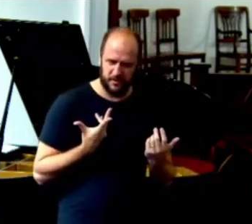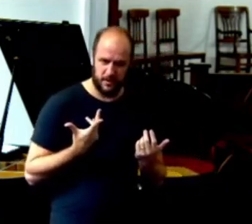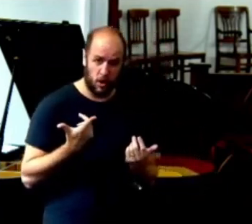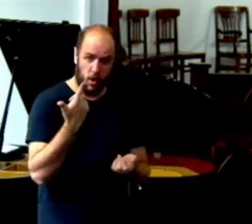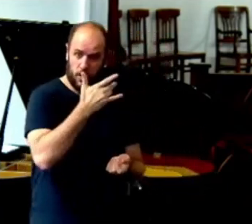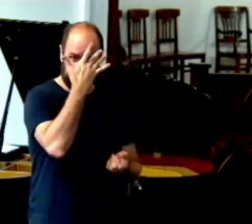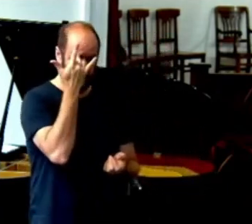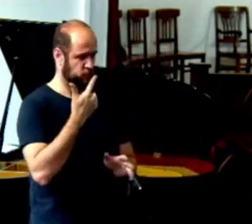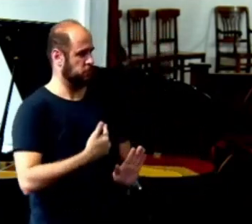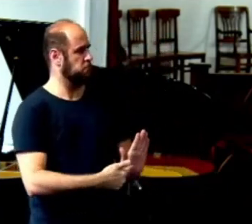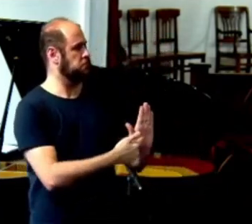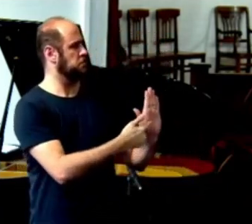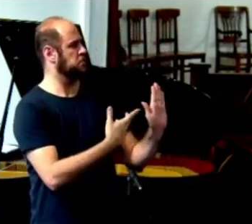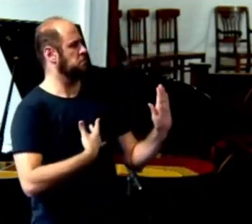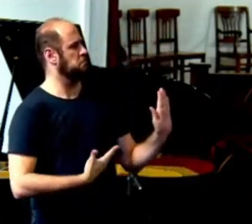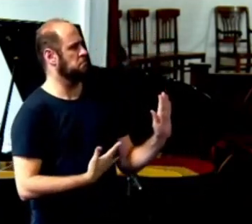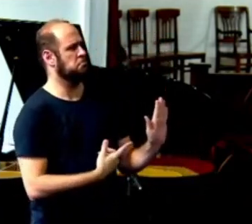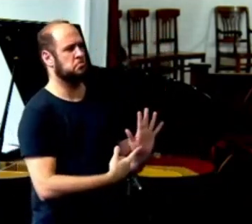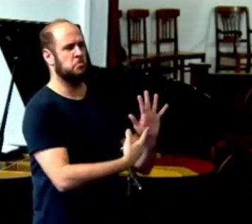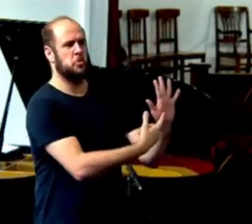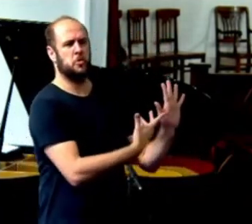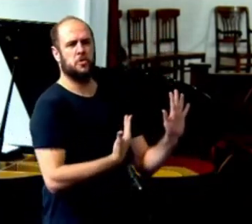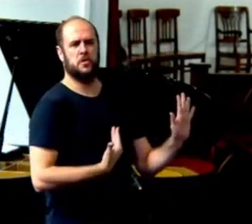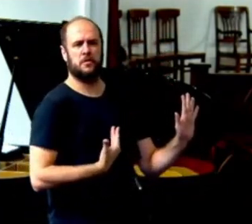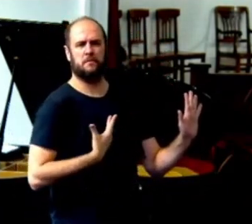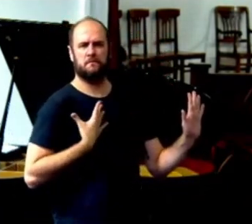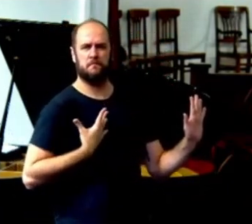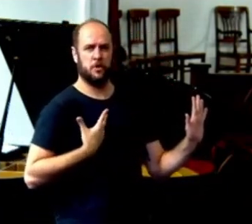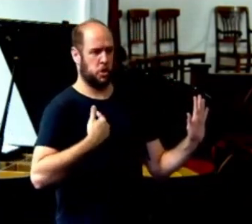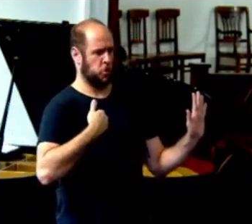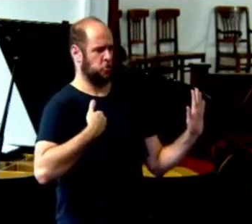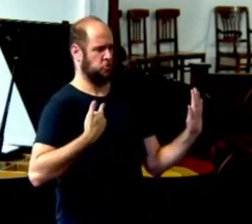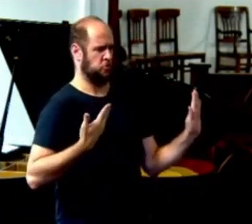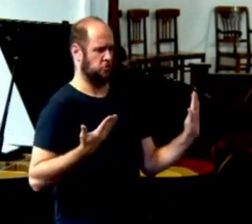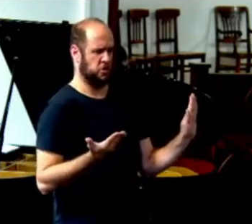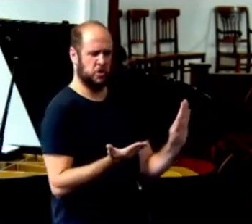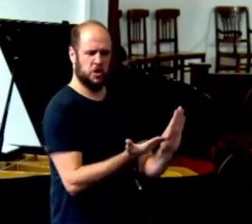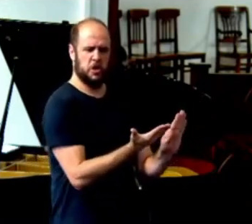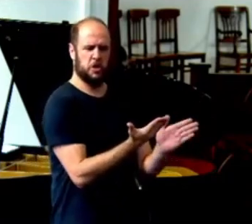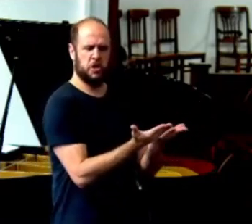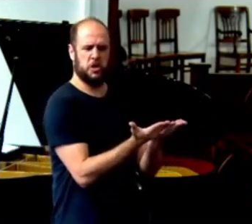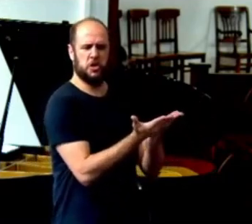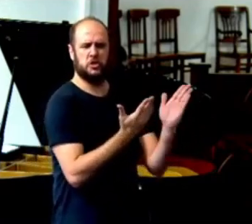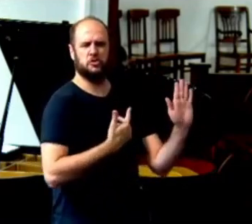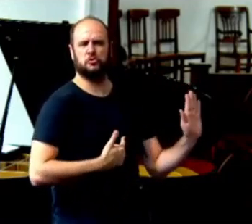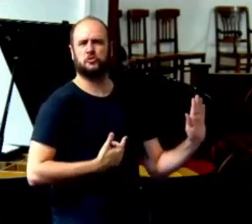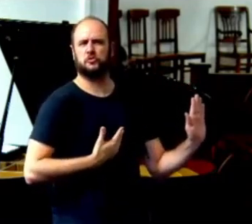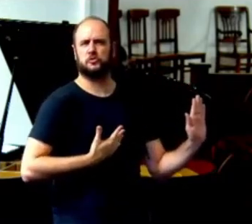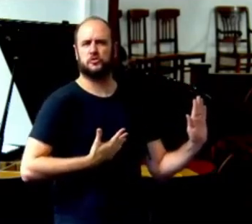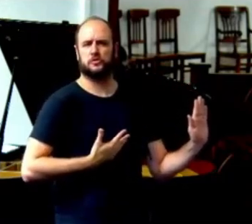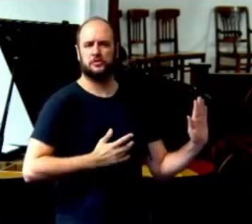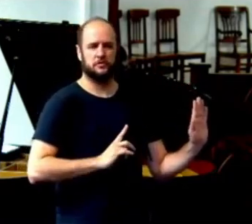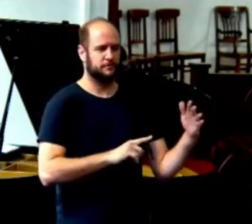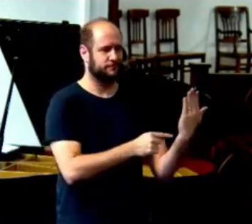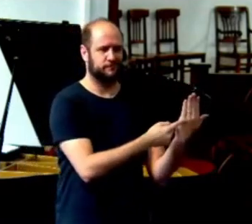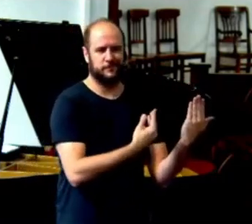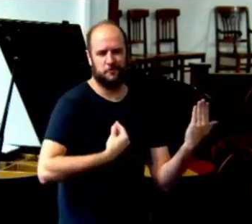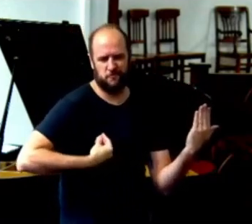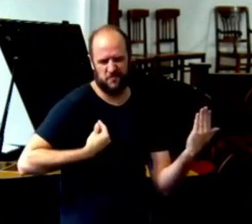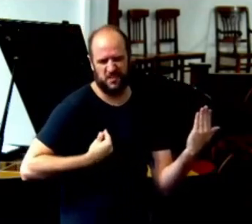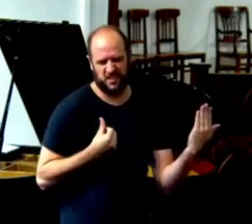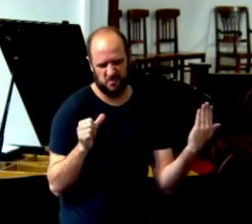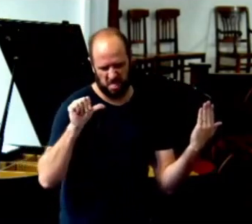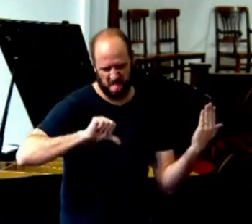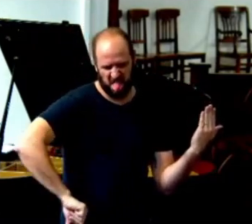dos outros ou não aceitam o confronto vindo do irmão, mesmo quando este confronto é feito